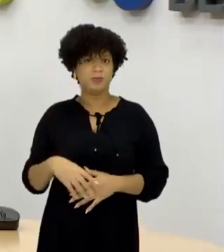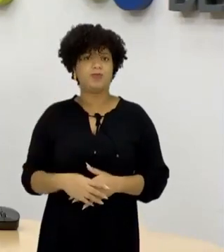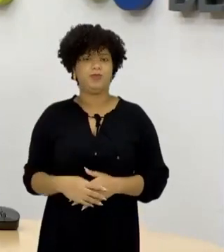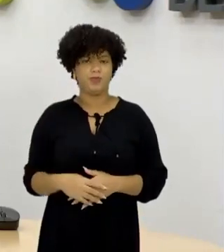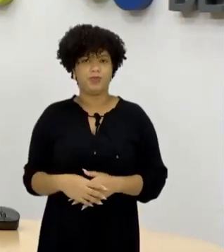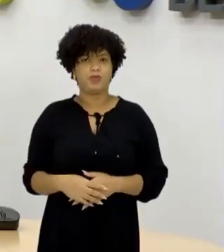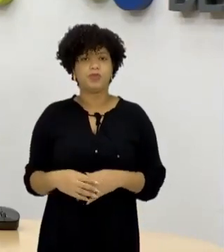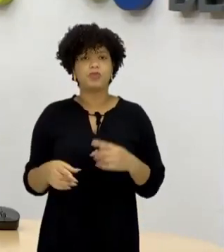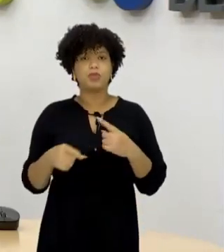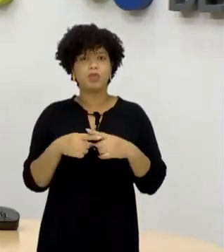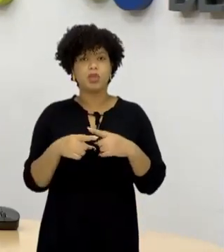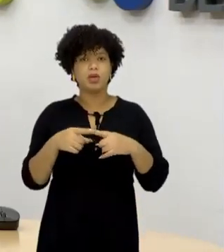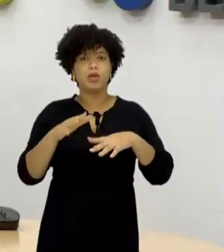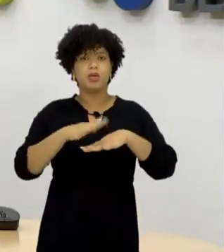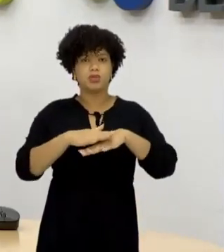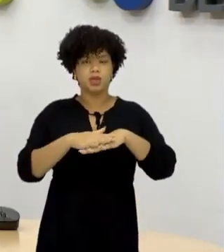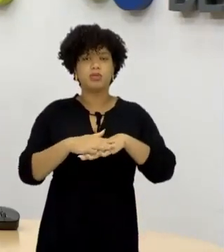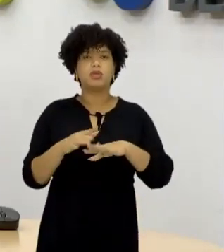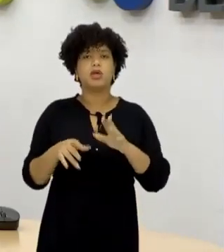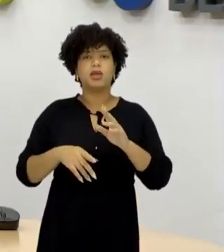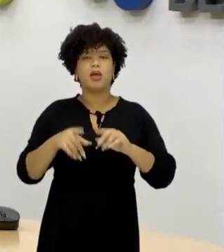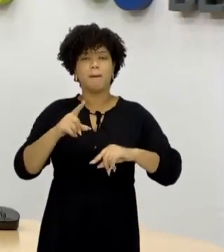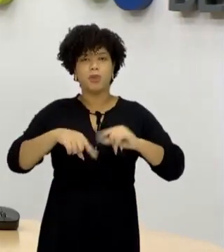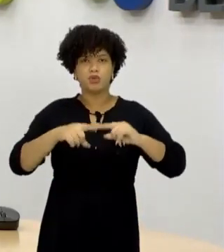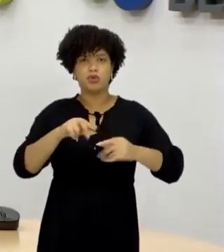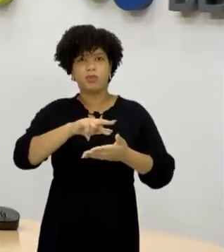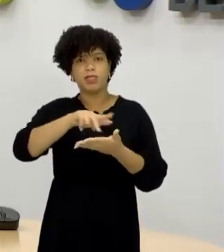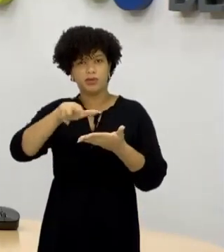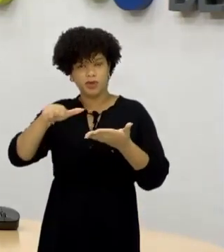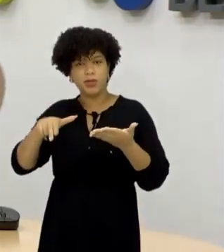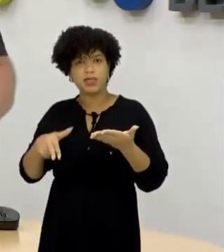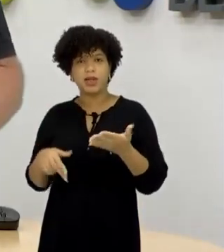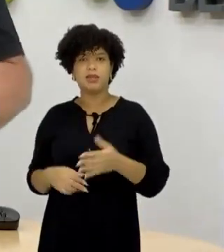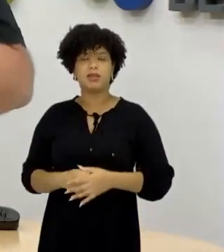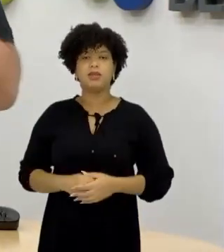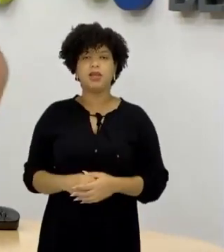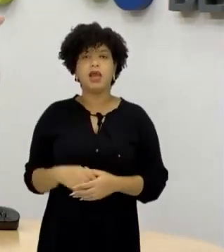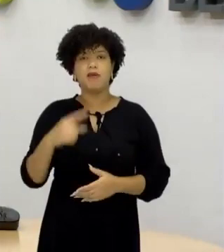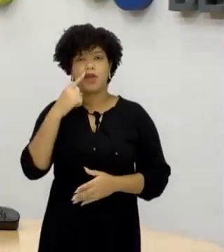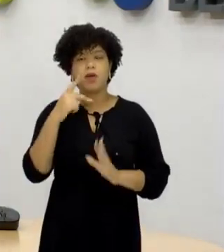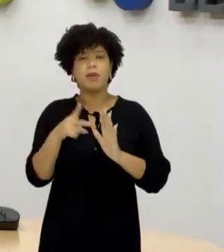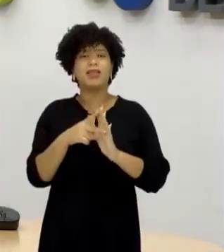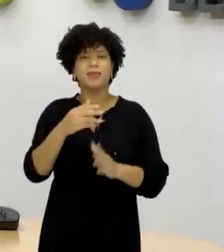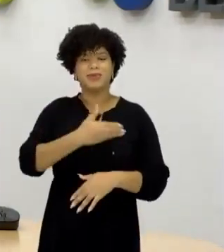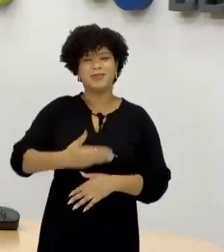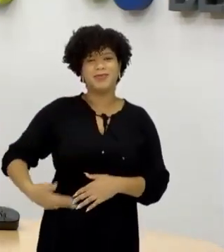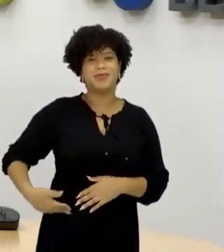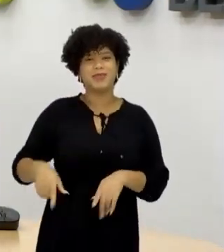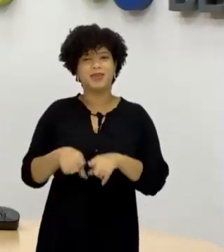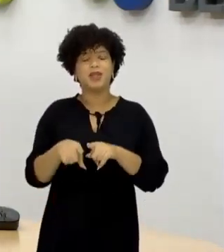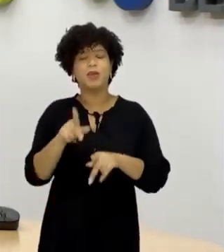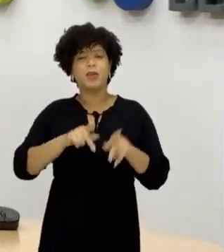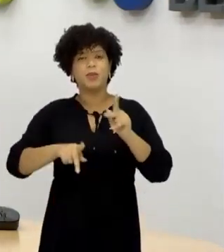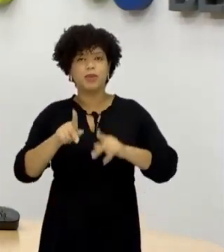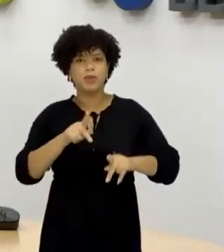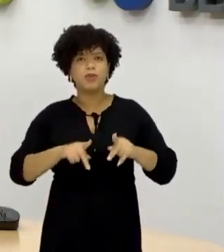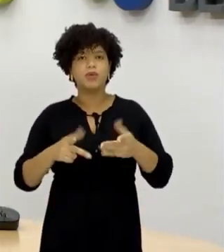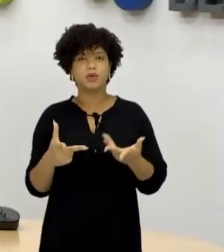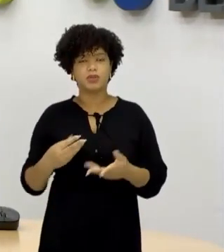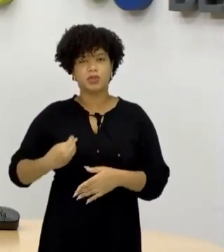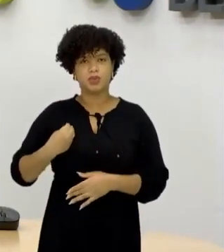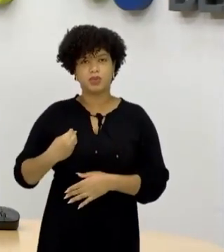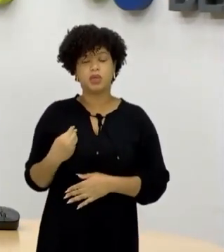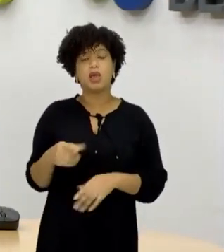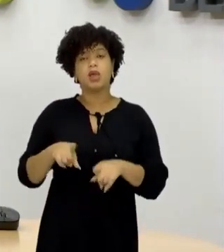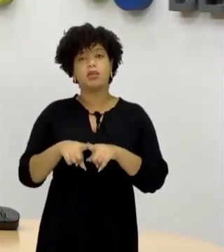para trazer esses produtos, encarece muito, né, para o governo e para a população. E, ao mesmo tempo, né,